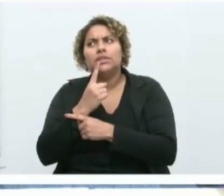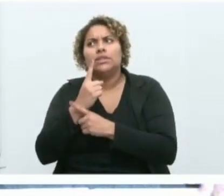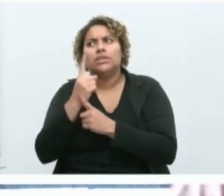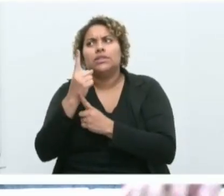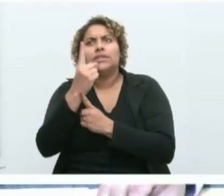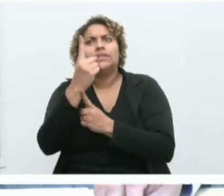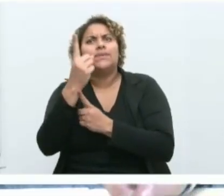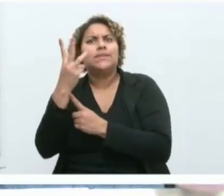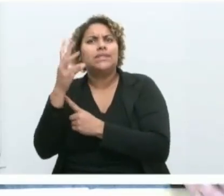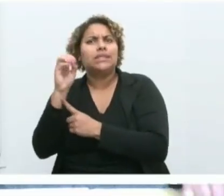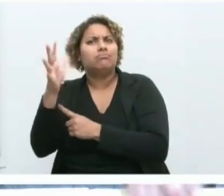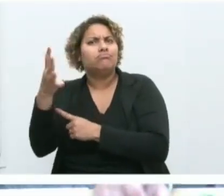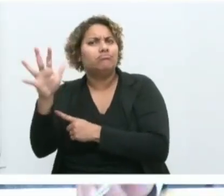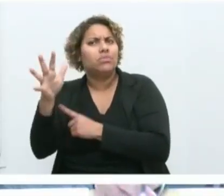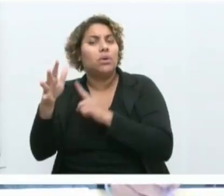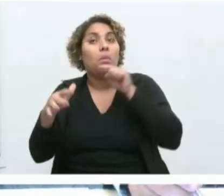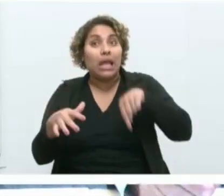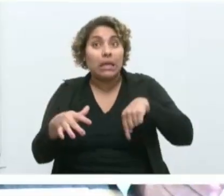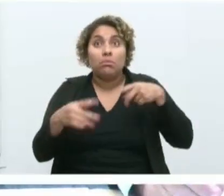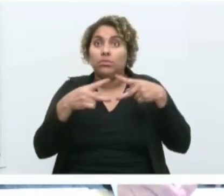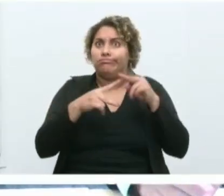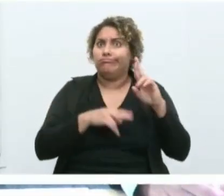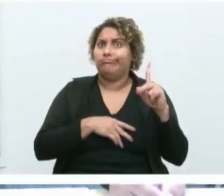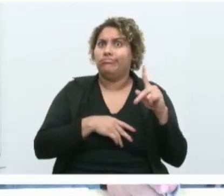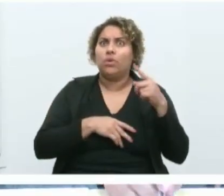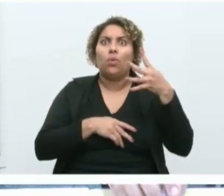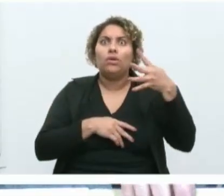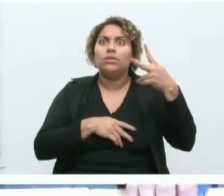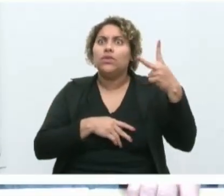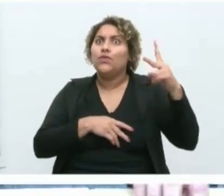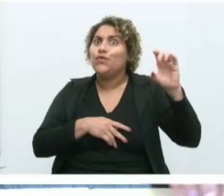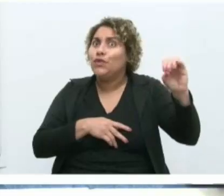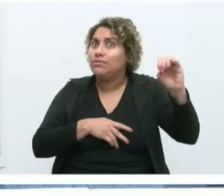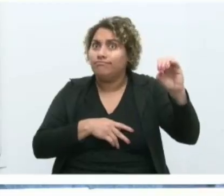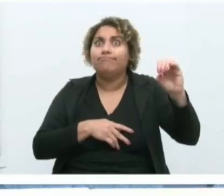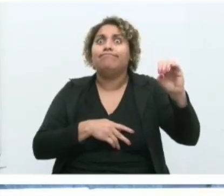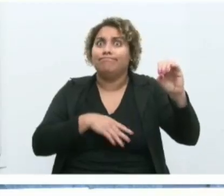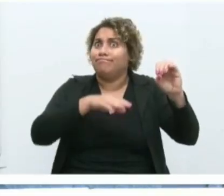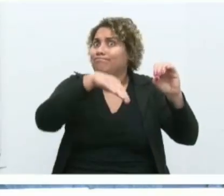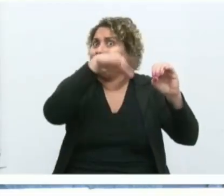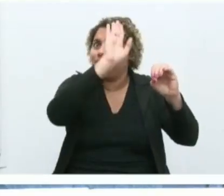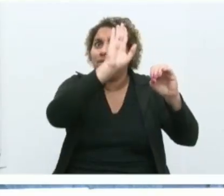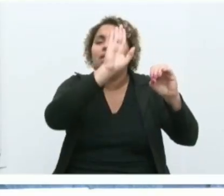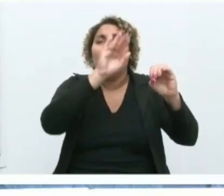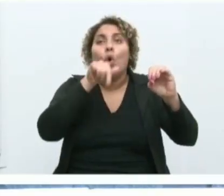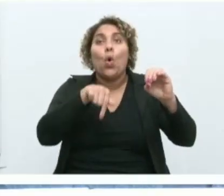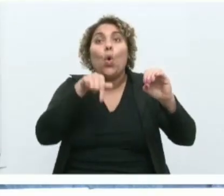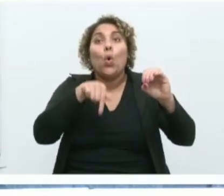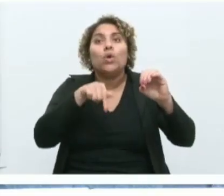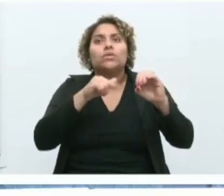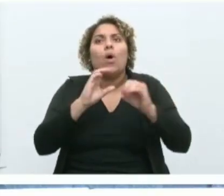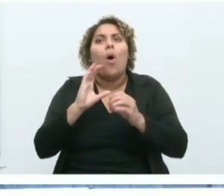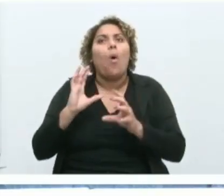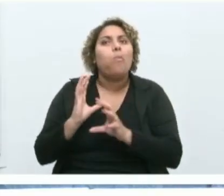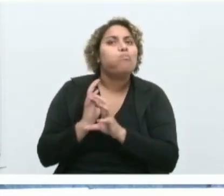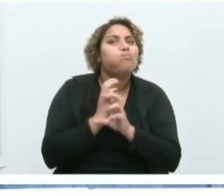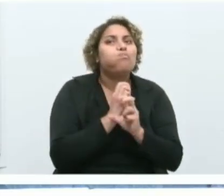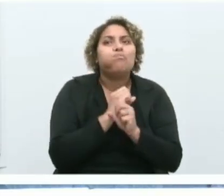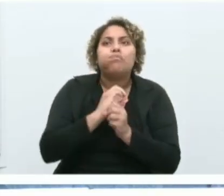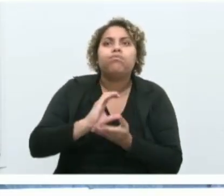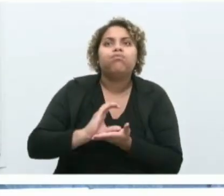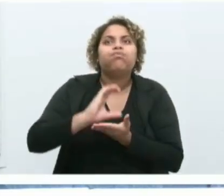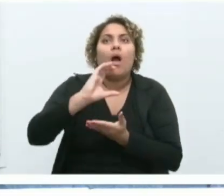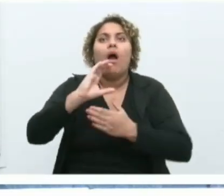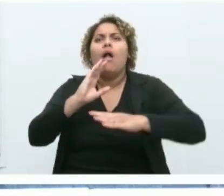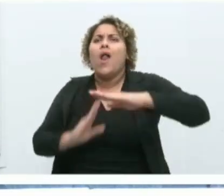por pessoa, 420. Eu falo que o teto MAC nosso hoje é 11.600.000.